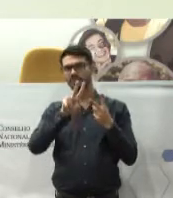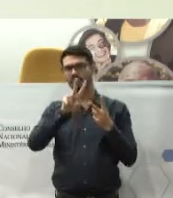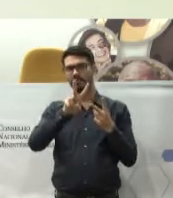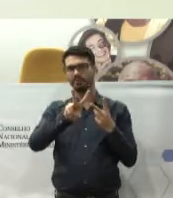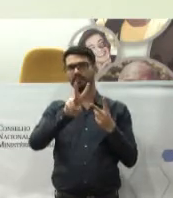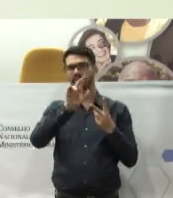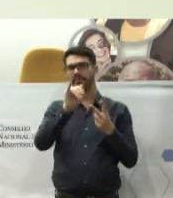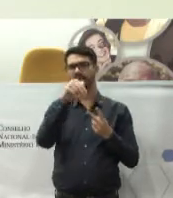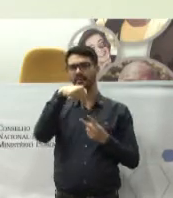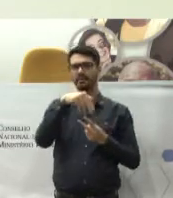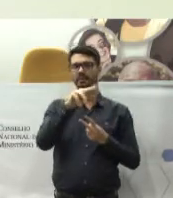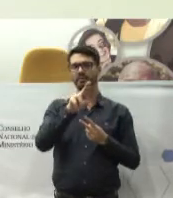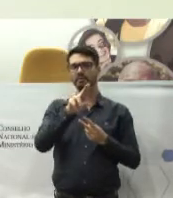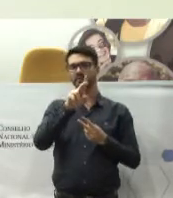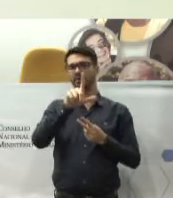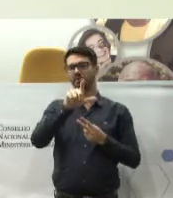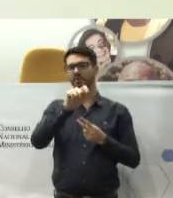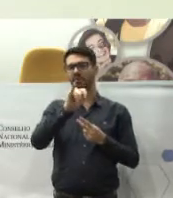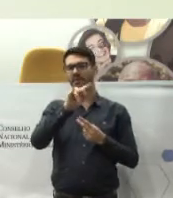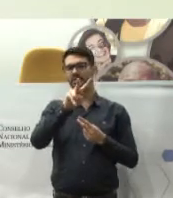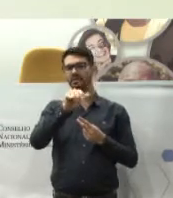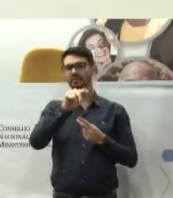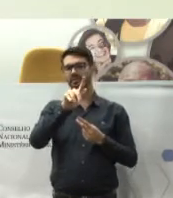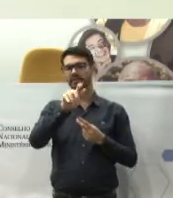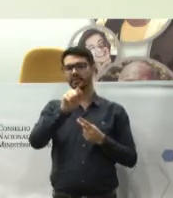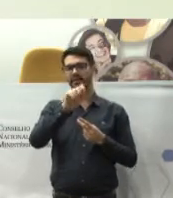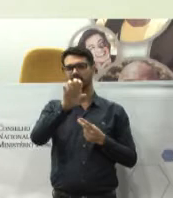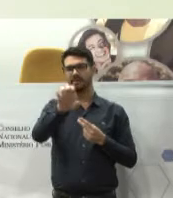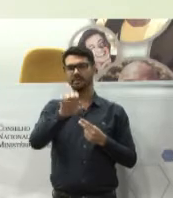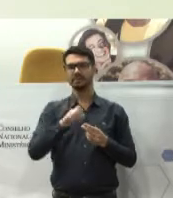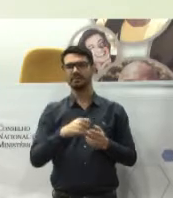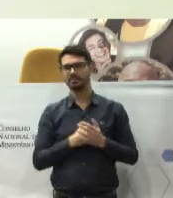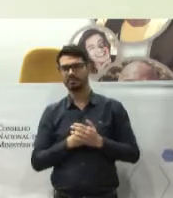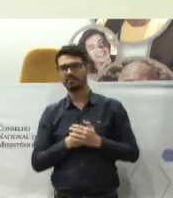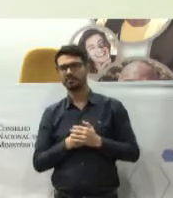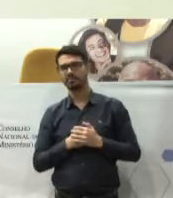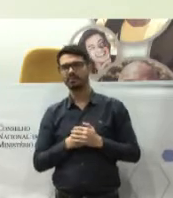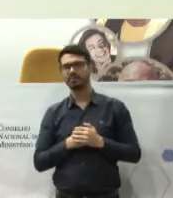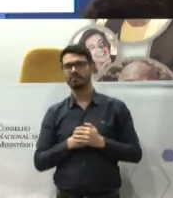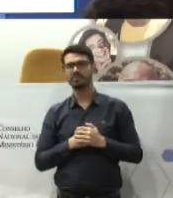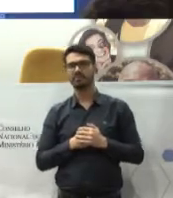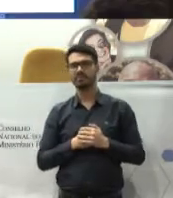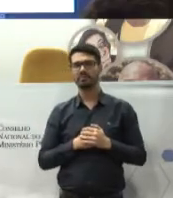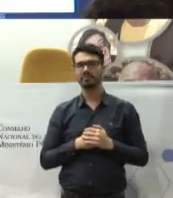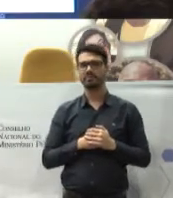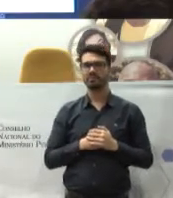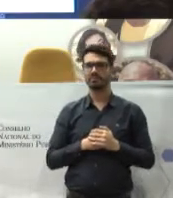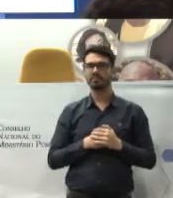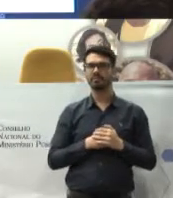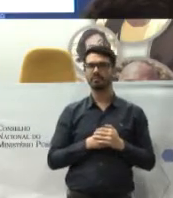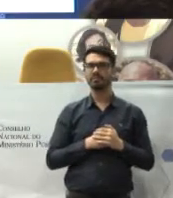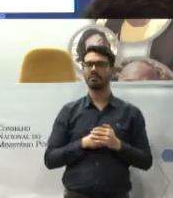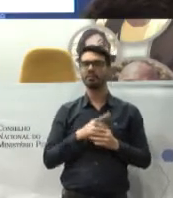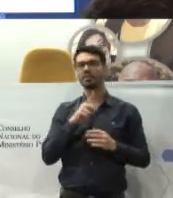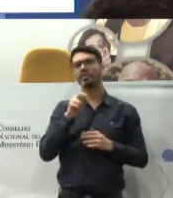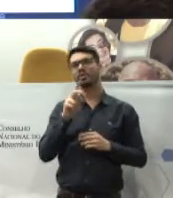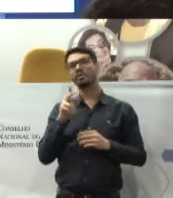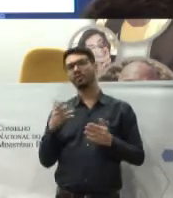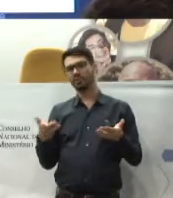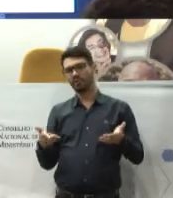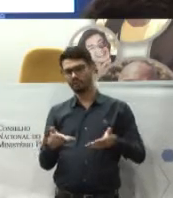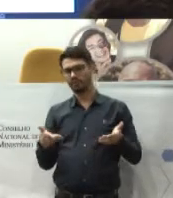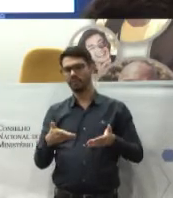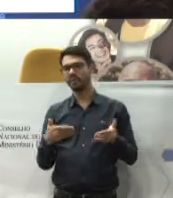vinculatividade de todos que atuam nesse processo, inclusive do Ministério Público. Nós temos que ver que a unidade